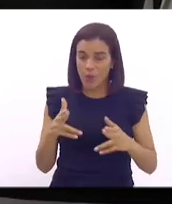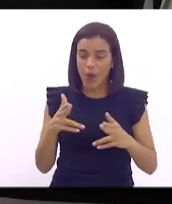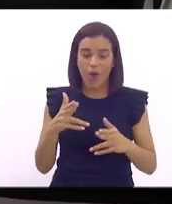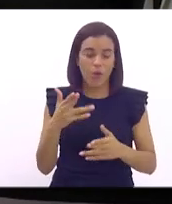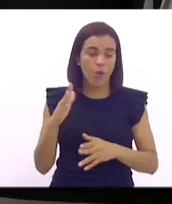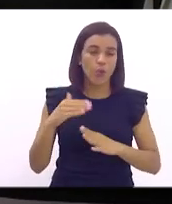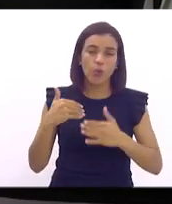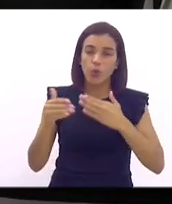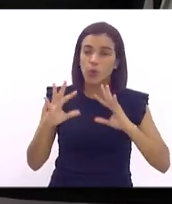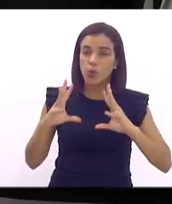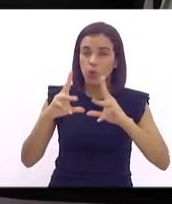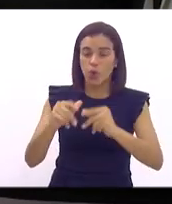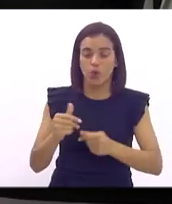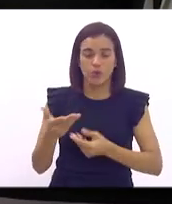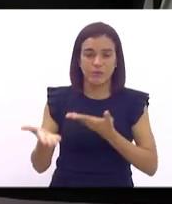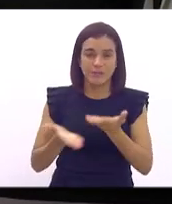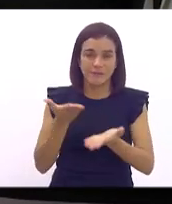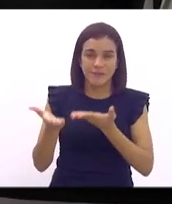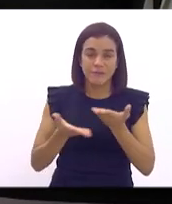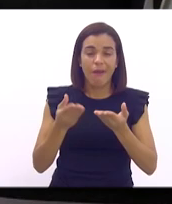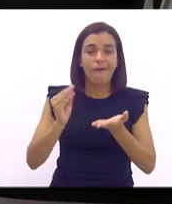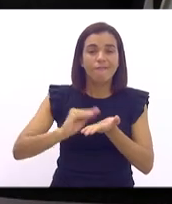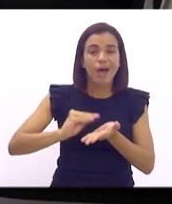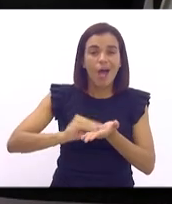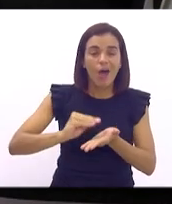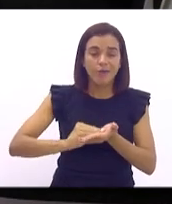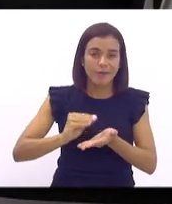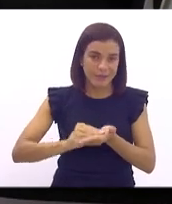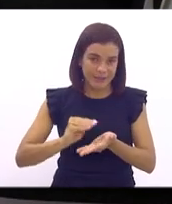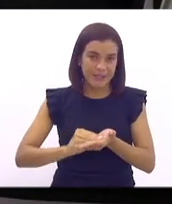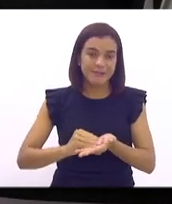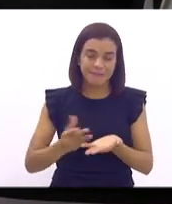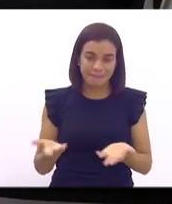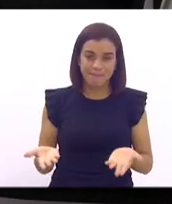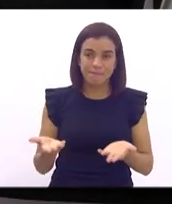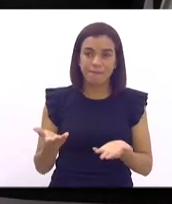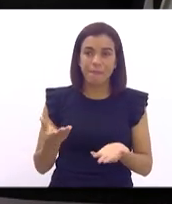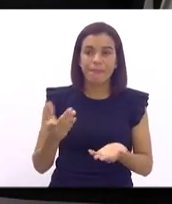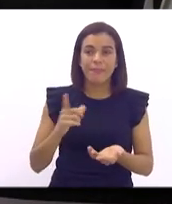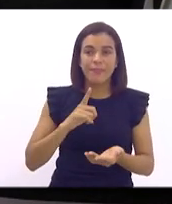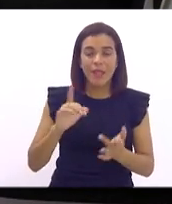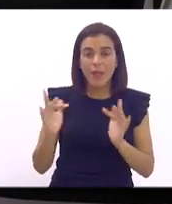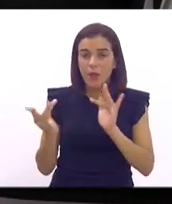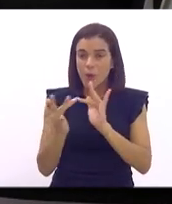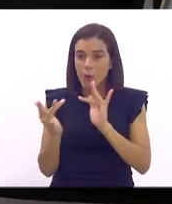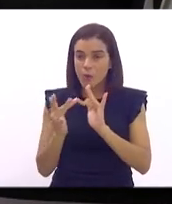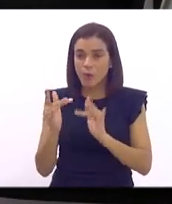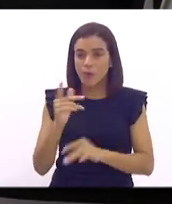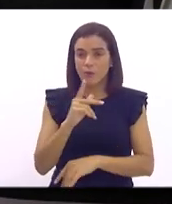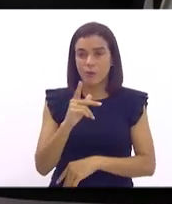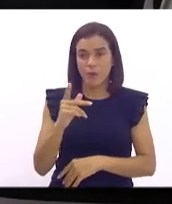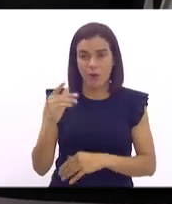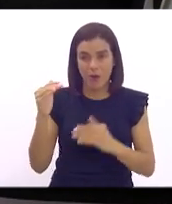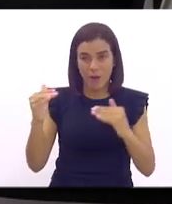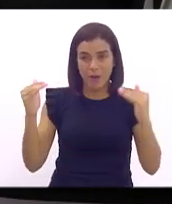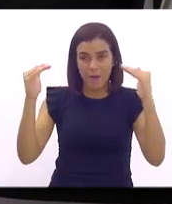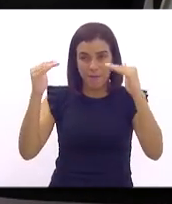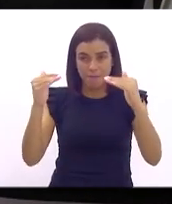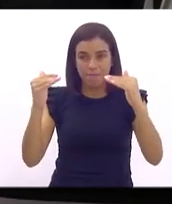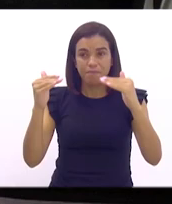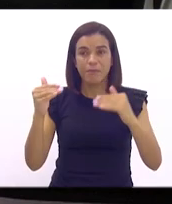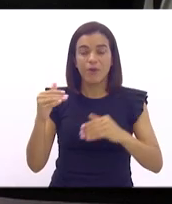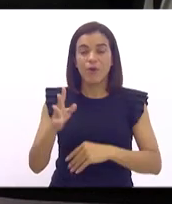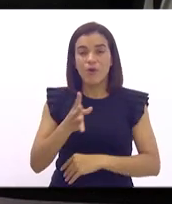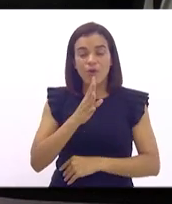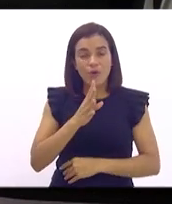públicos que a gente tem, que é essa questão do sucateamento, da falta. Né? Então, a gente tem esse contato, como a Pamela trouxe, uma coisa muito orgânica, de você